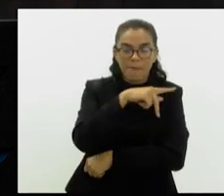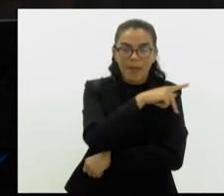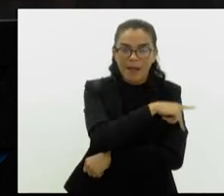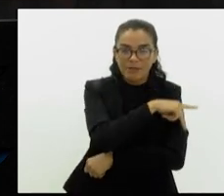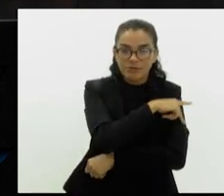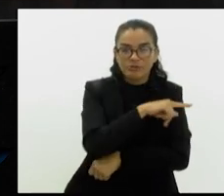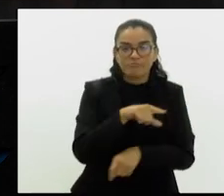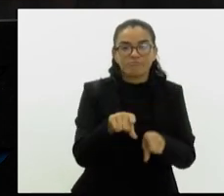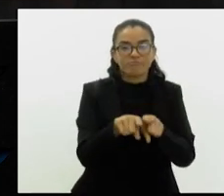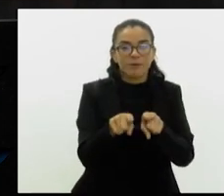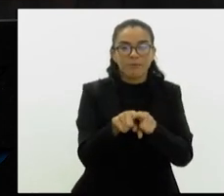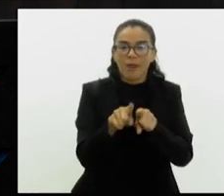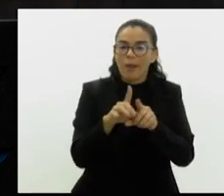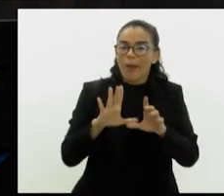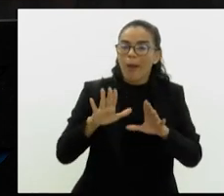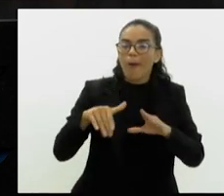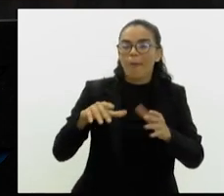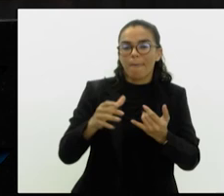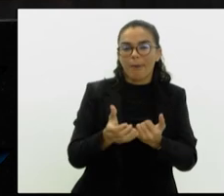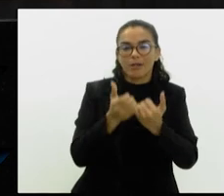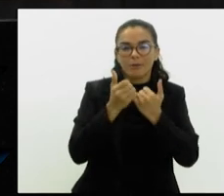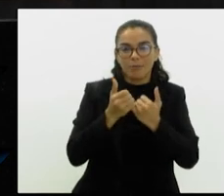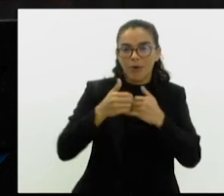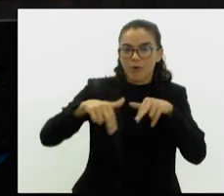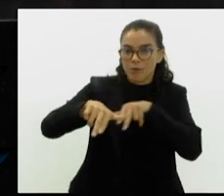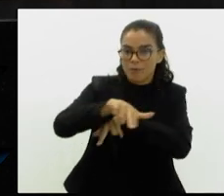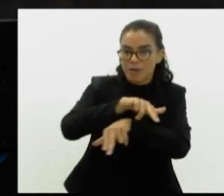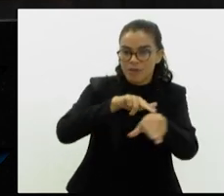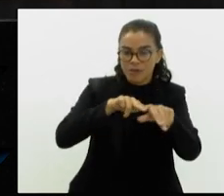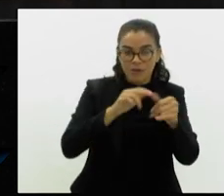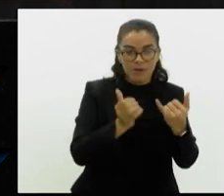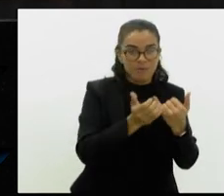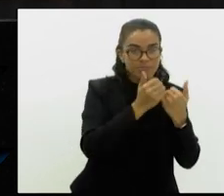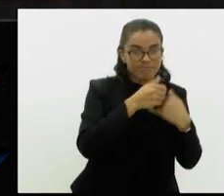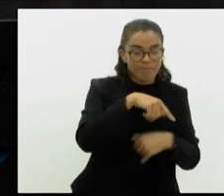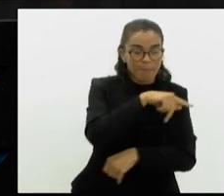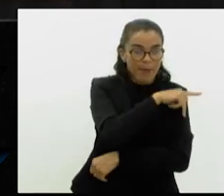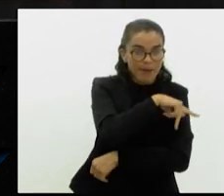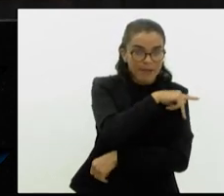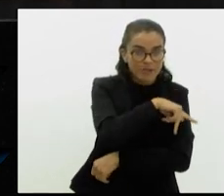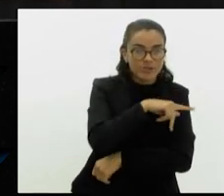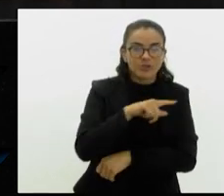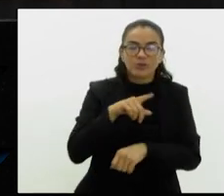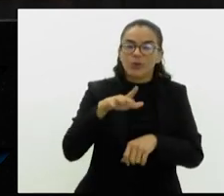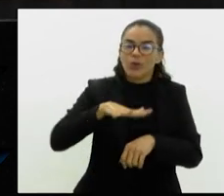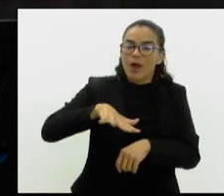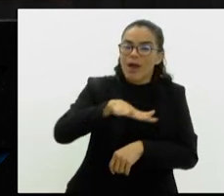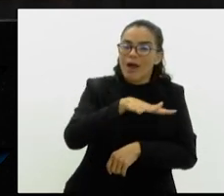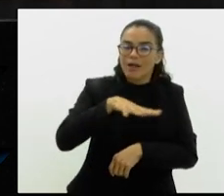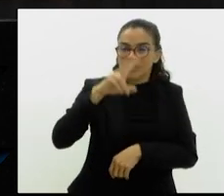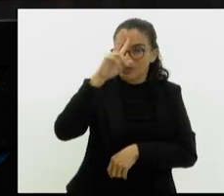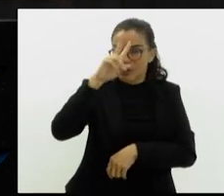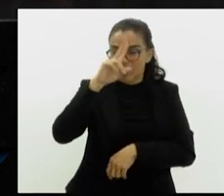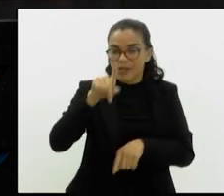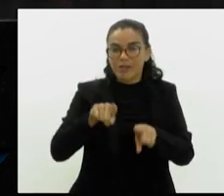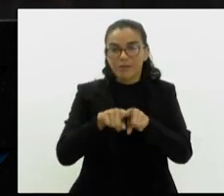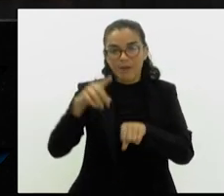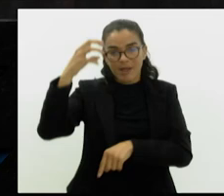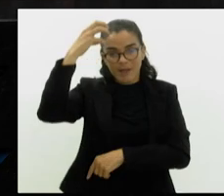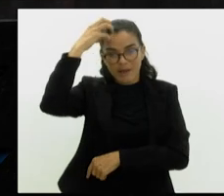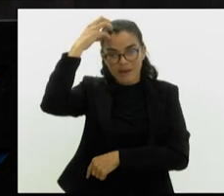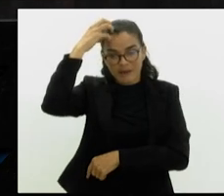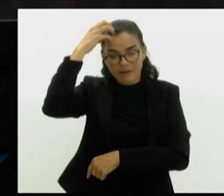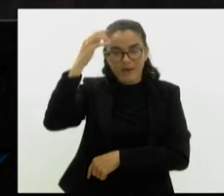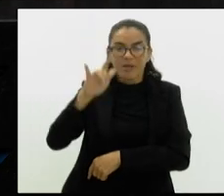patrimônio misto da humanidade Parati com o seu sítio histórico e Angra dos Reis através da Ilha